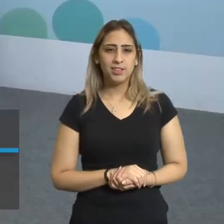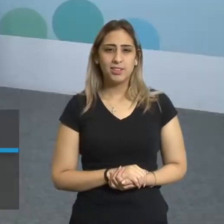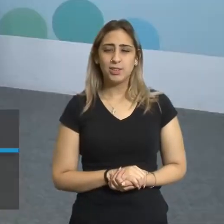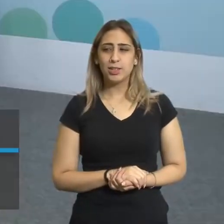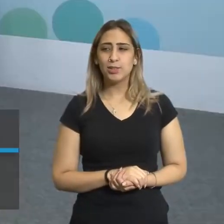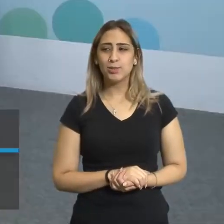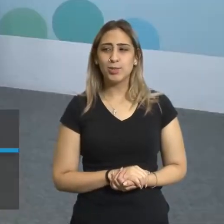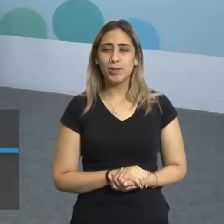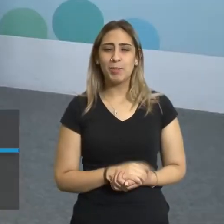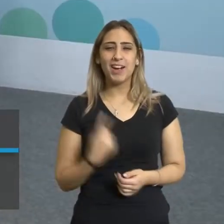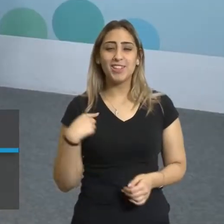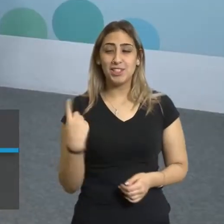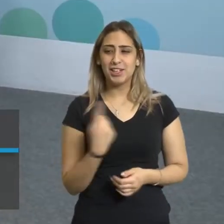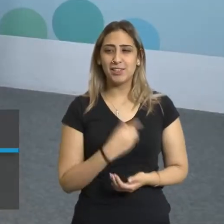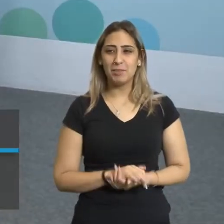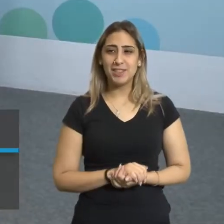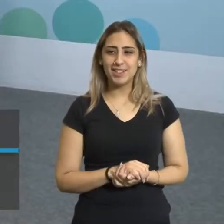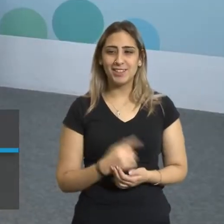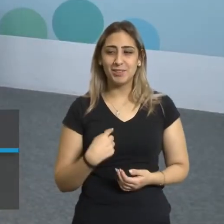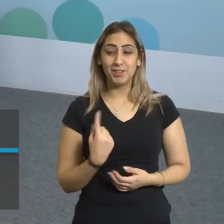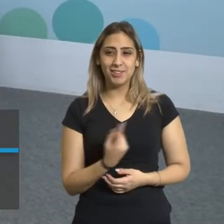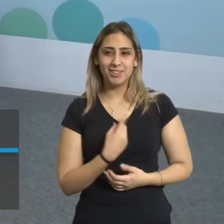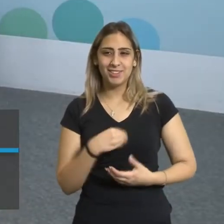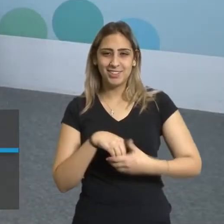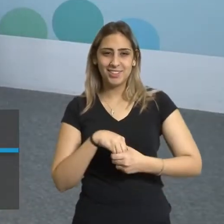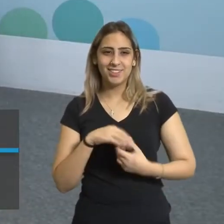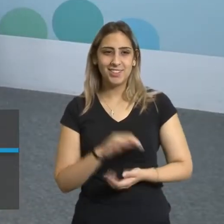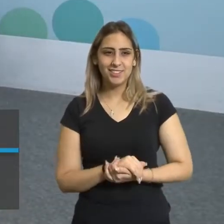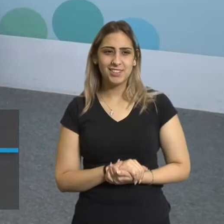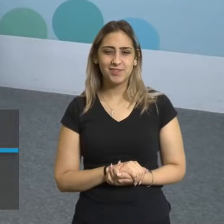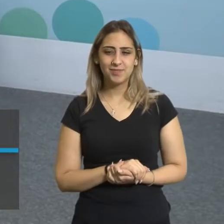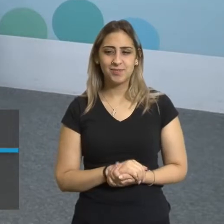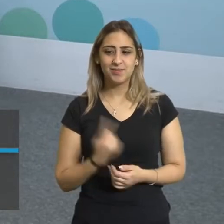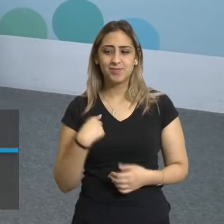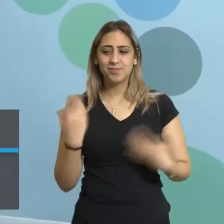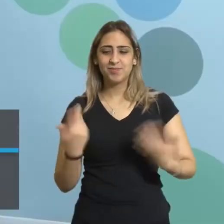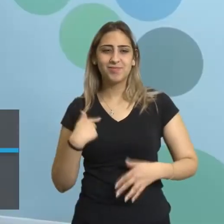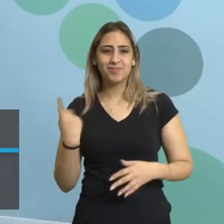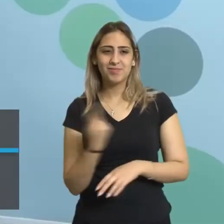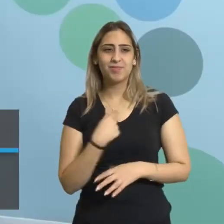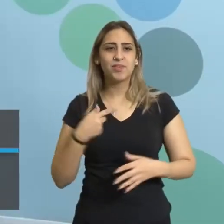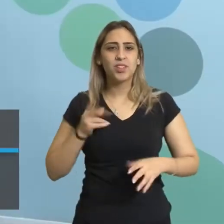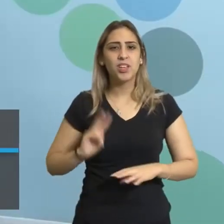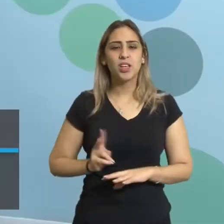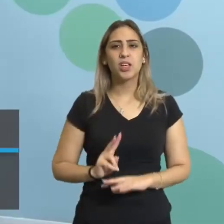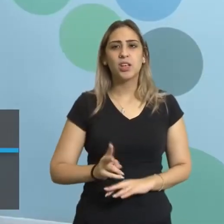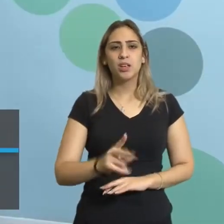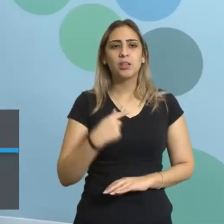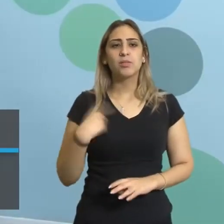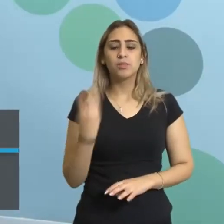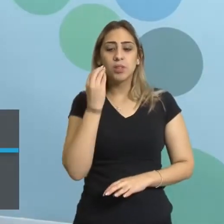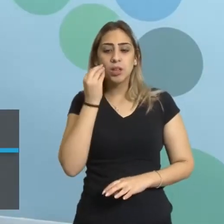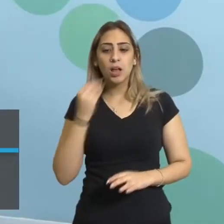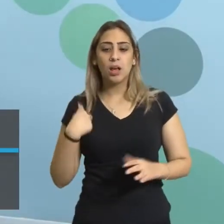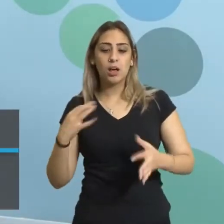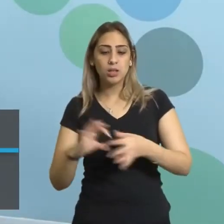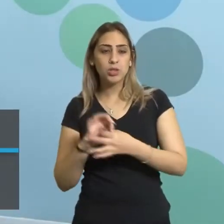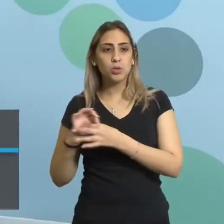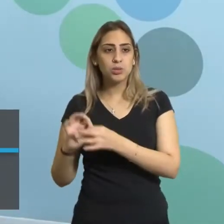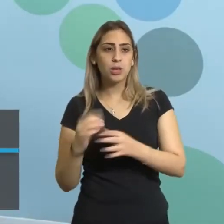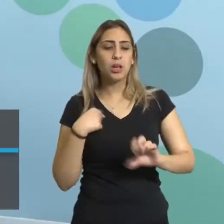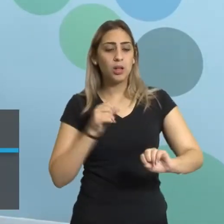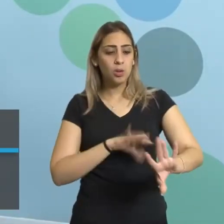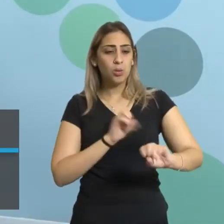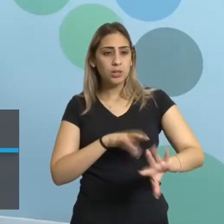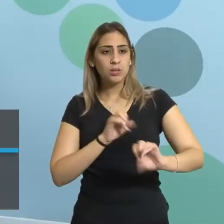falar eu ia dar seguimento então continuando Então tá continuando agora a gente vai entrar associar né